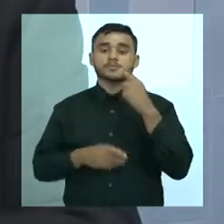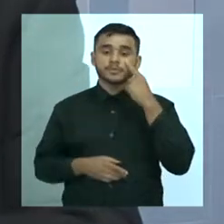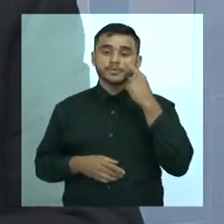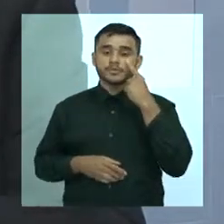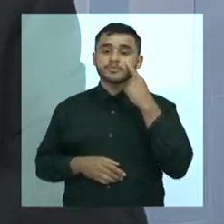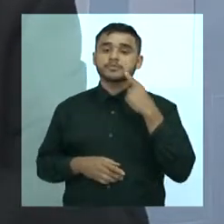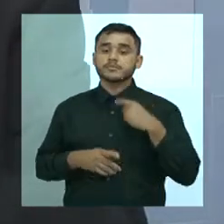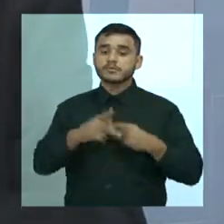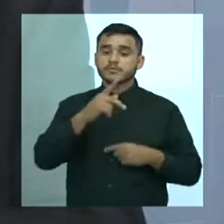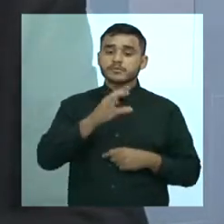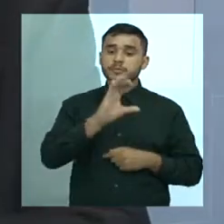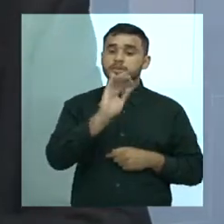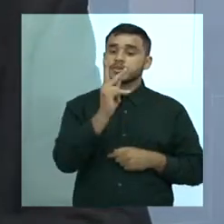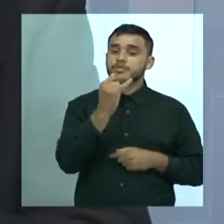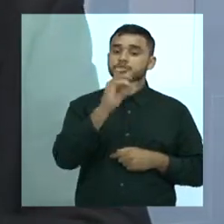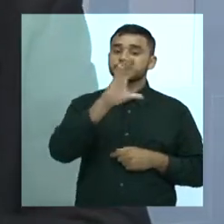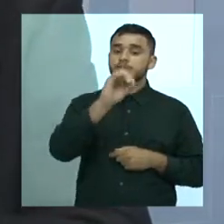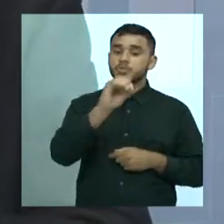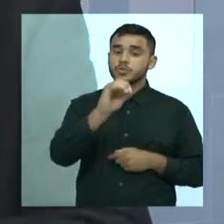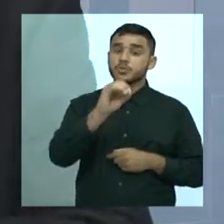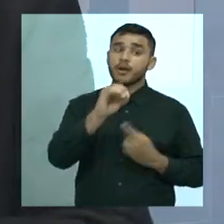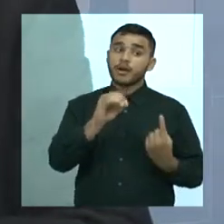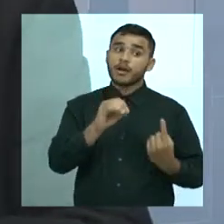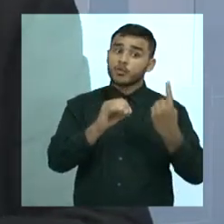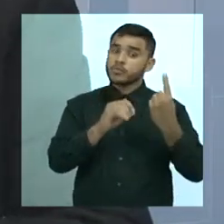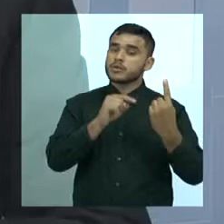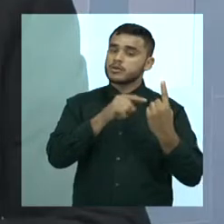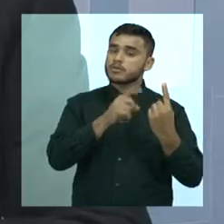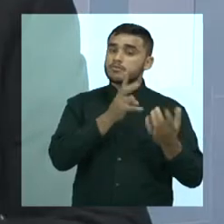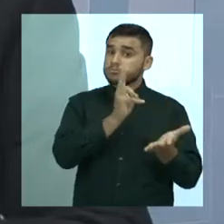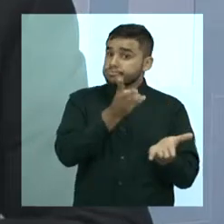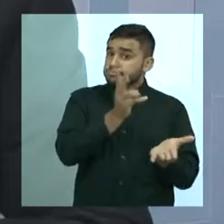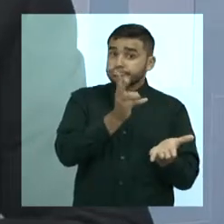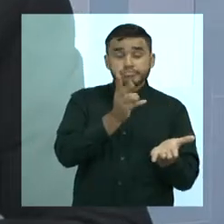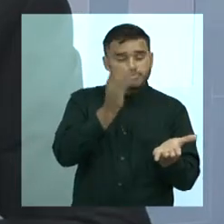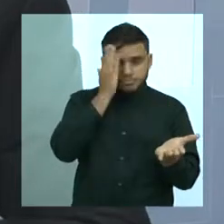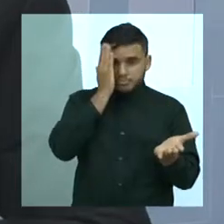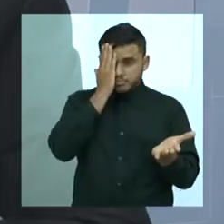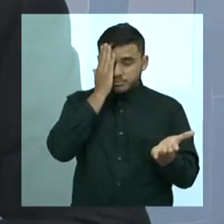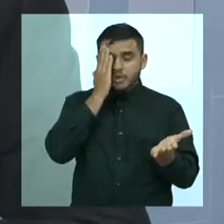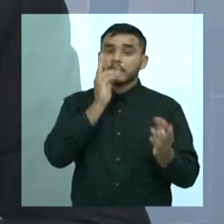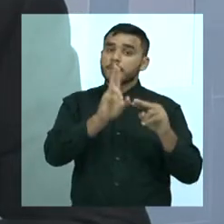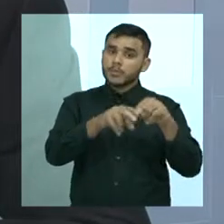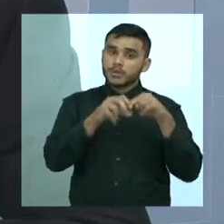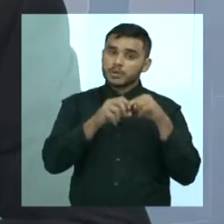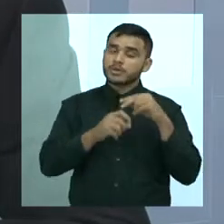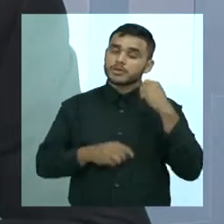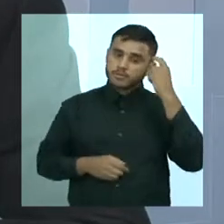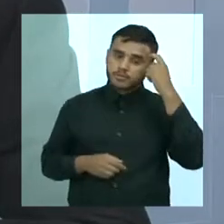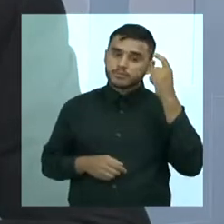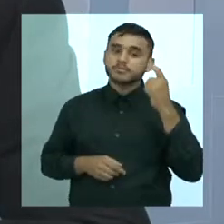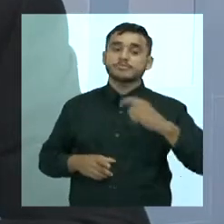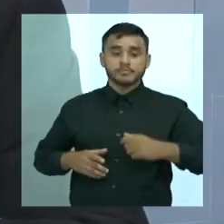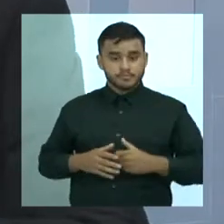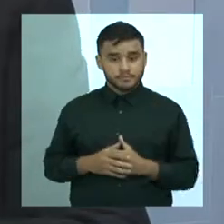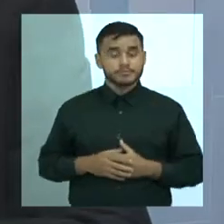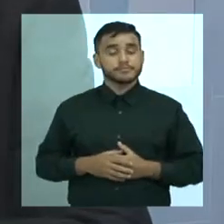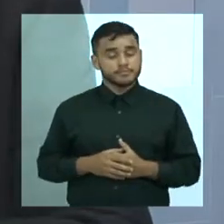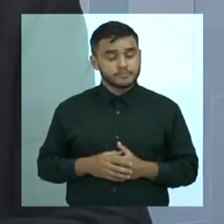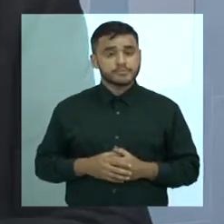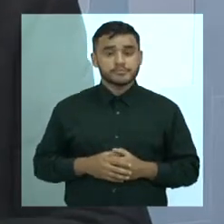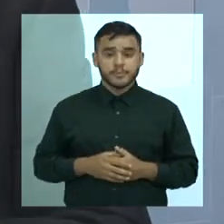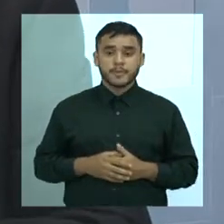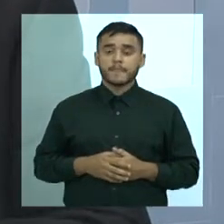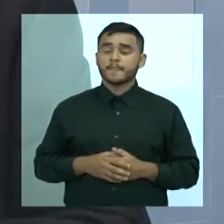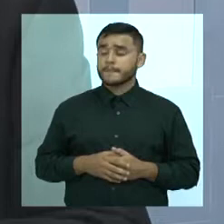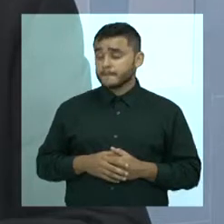do democrata voltasse para a mão de Chiquinho Feitosa, Moroni Bigtorga e João Jaime. Por